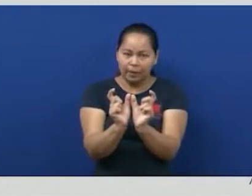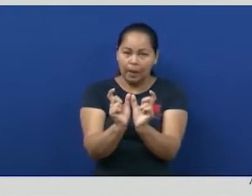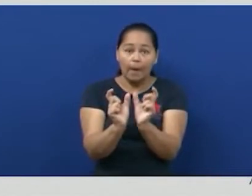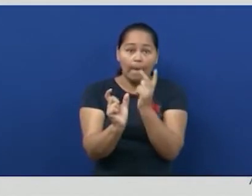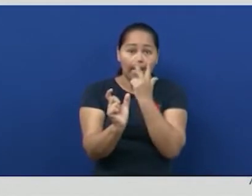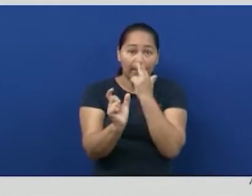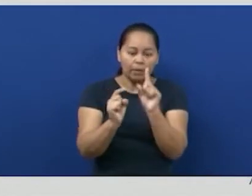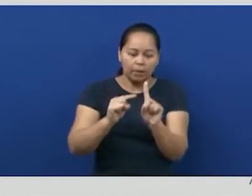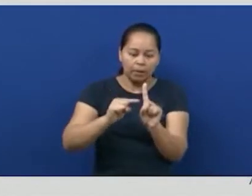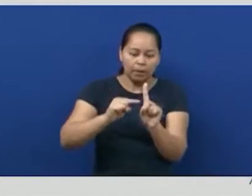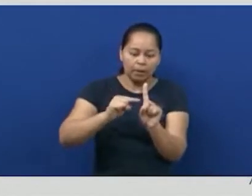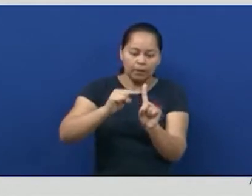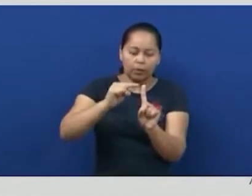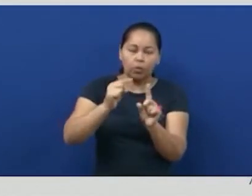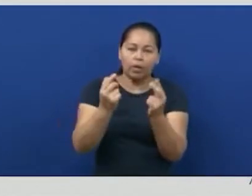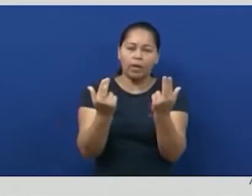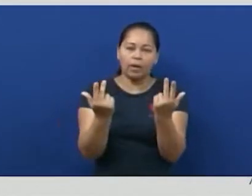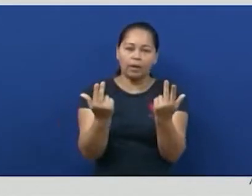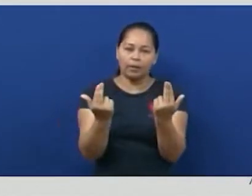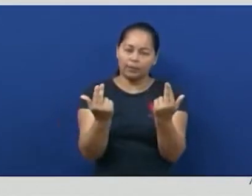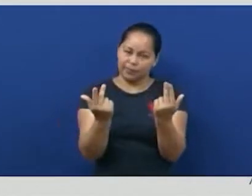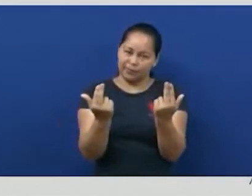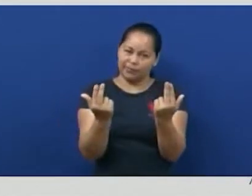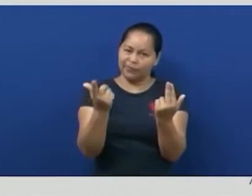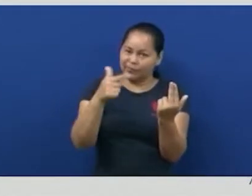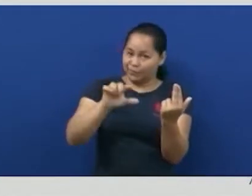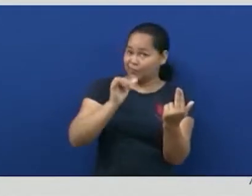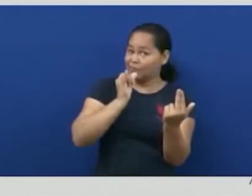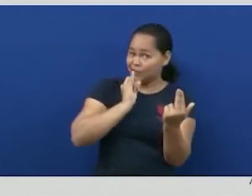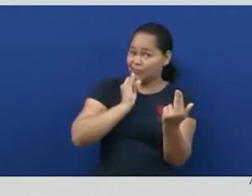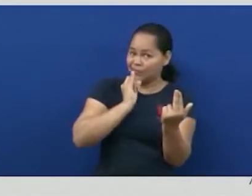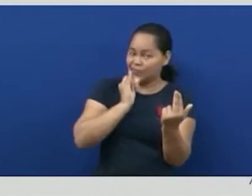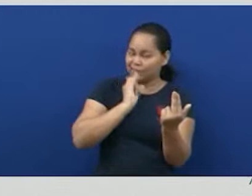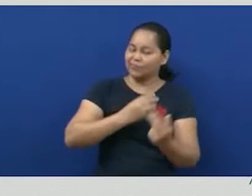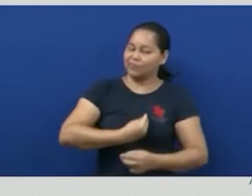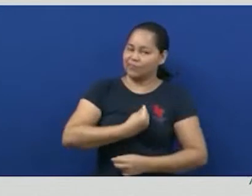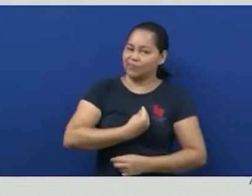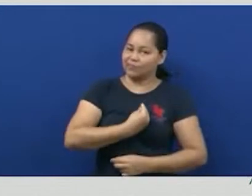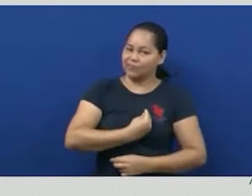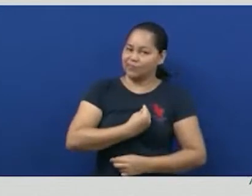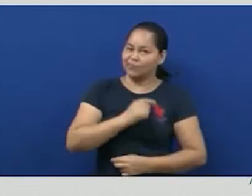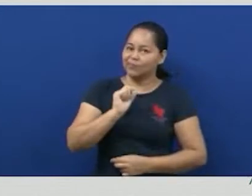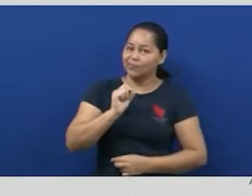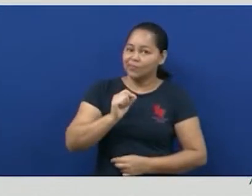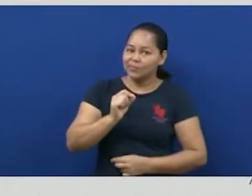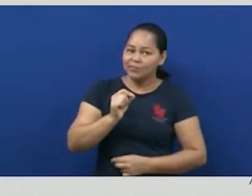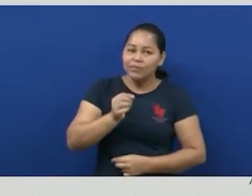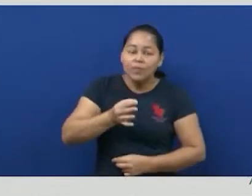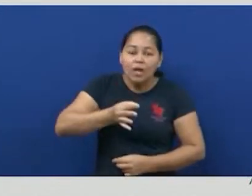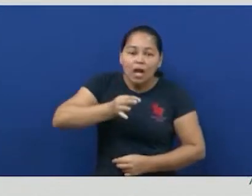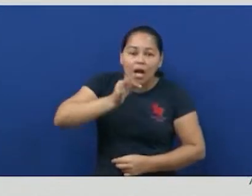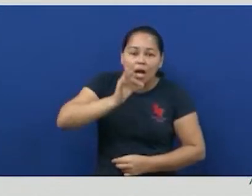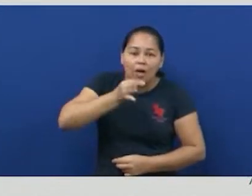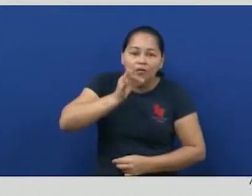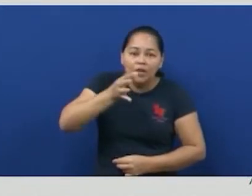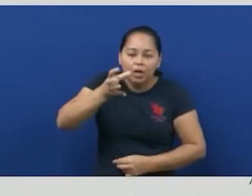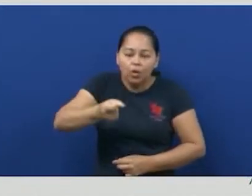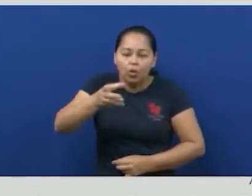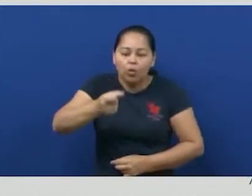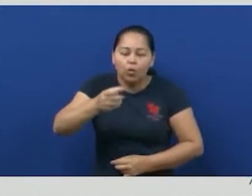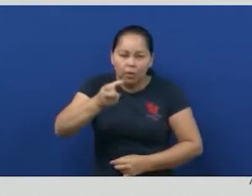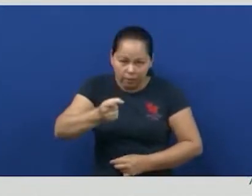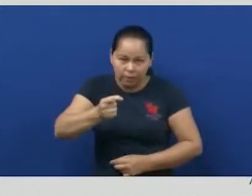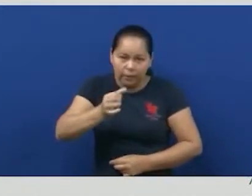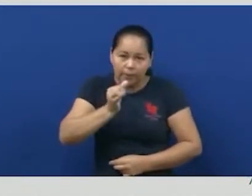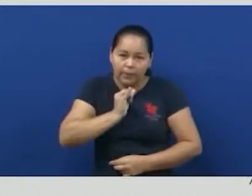temperatura. Um exemplo disso que a gente tem na nossa vida é o nosso café com leite. Se eu colocar um